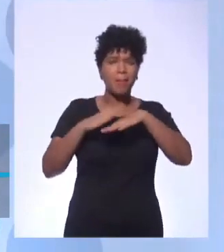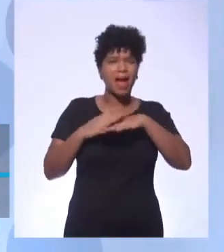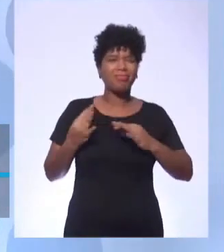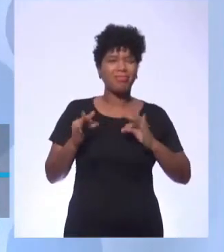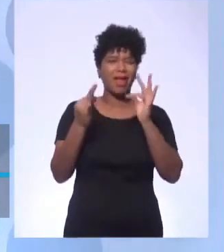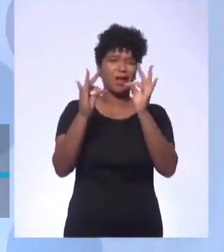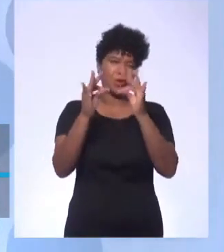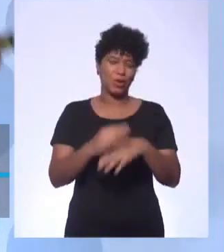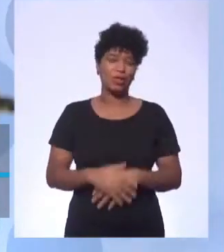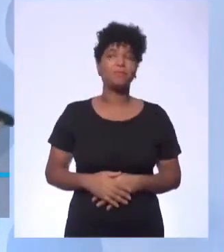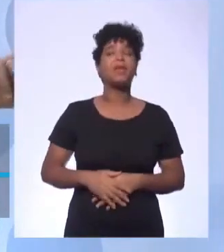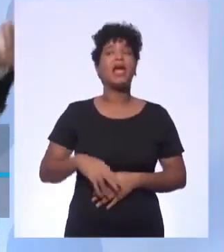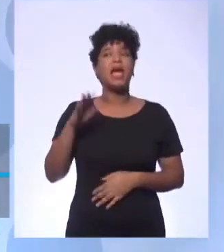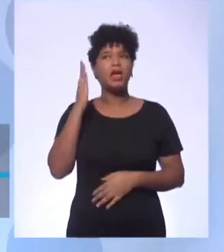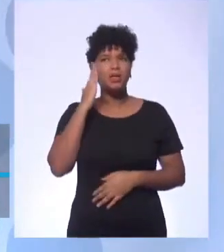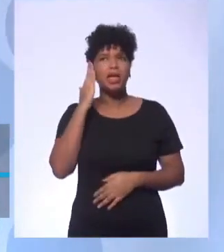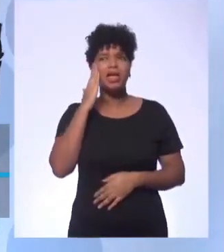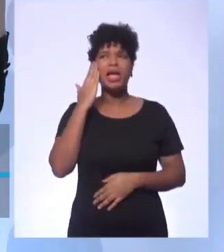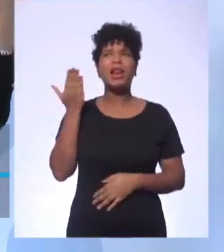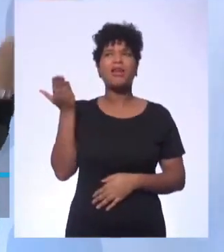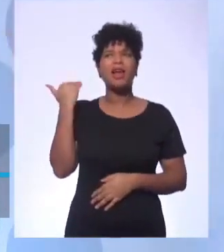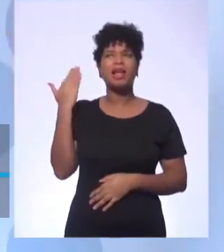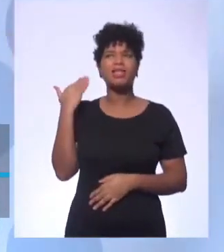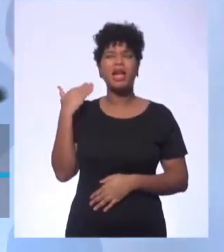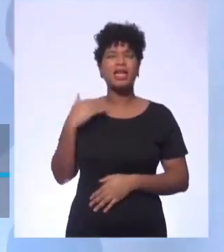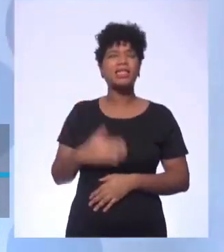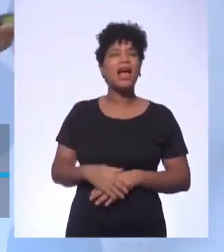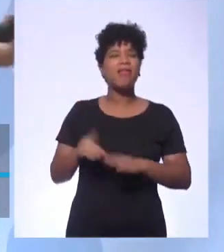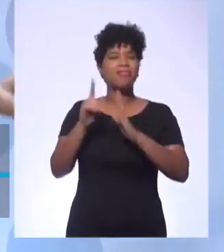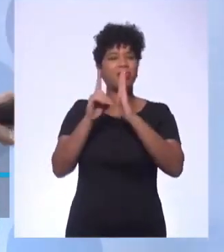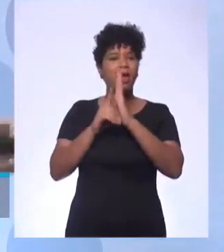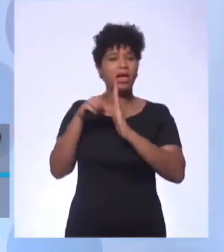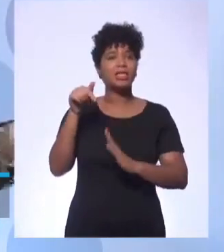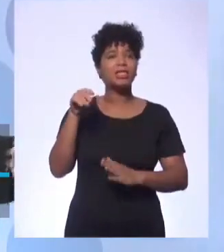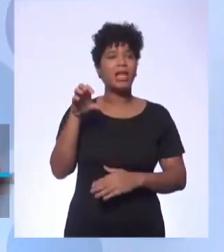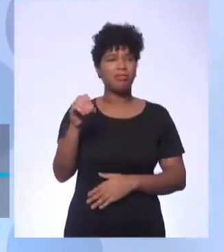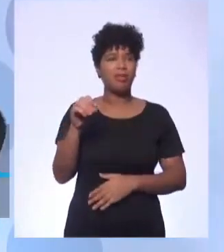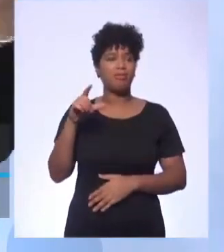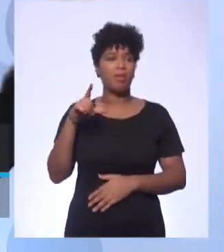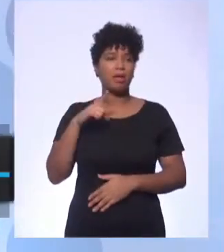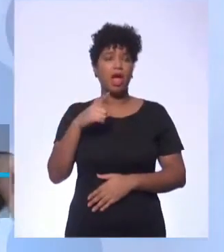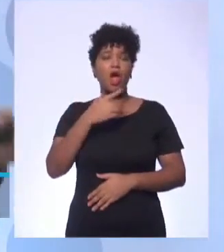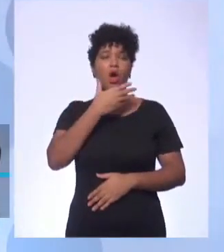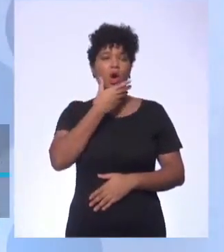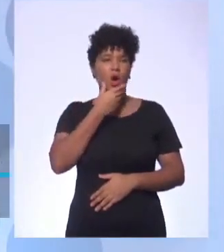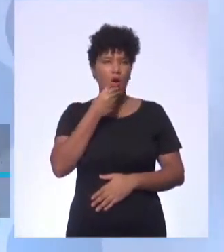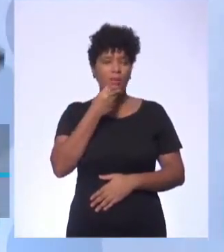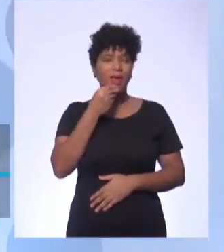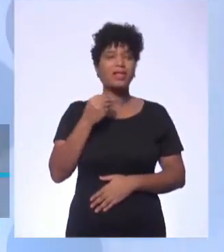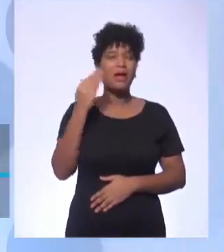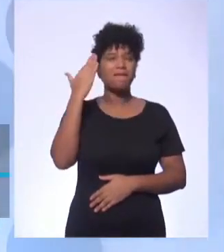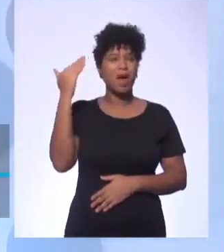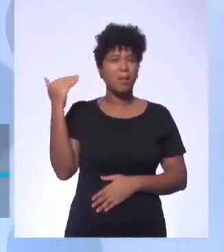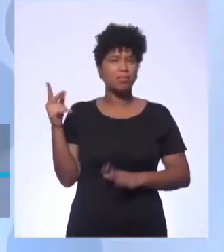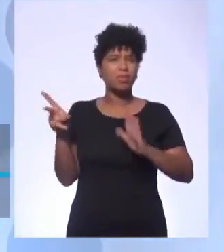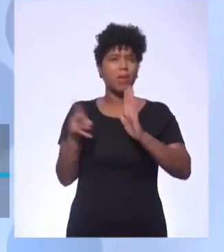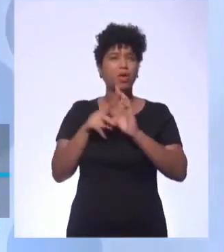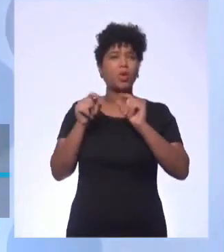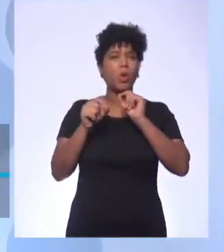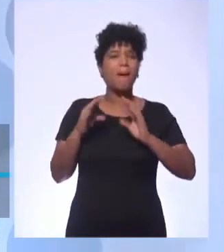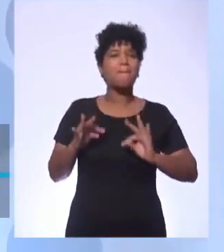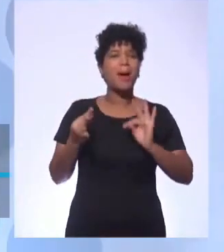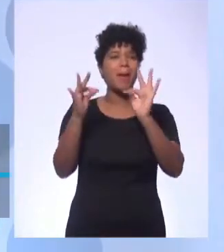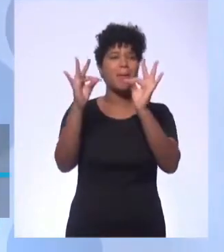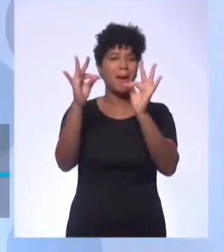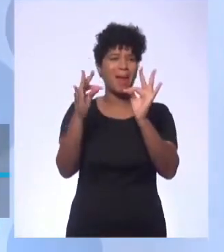de brincar, né, com essa questão, ainda na década de 70, nós temos aí o Kraftwerk, que foi o pai da música eletrônica, né, moderna,